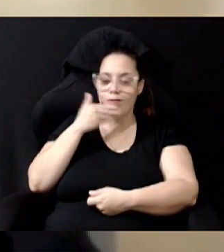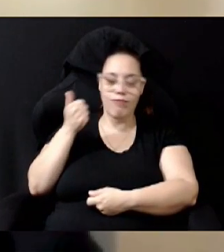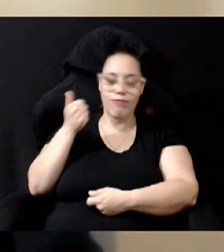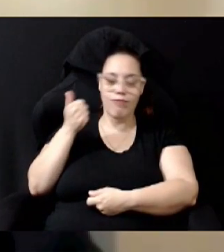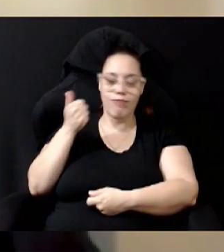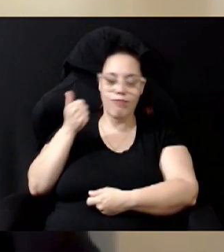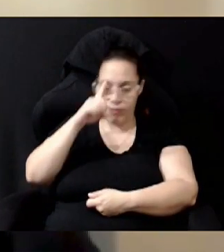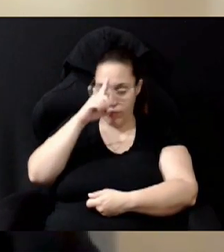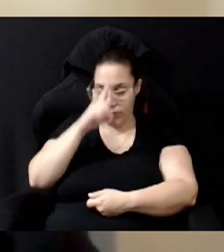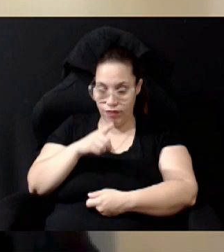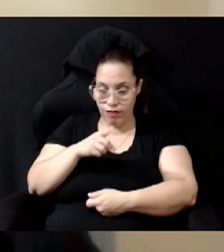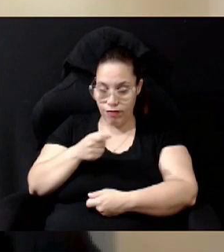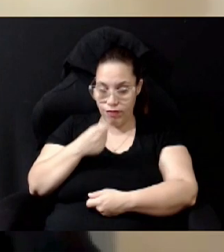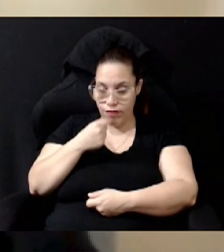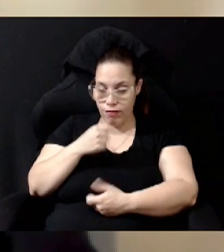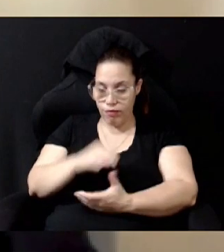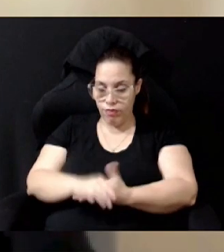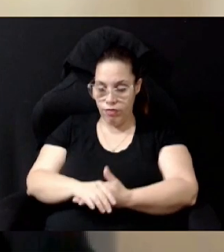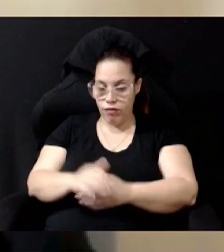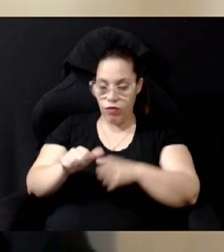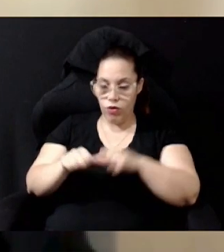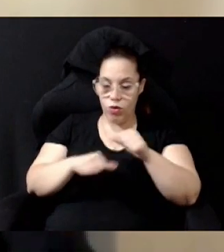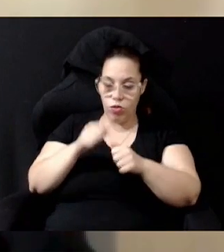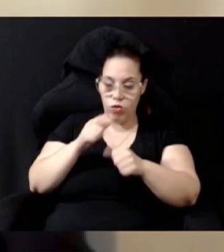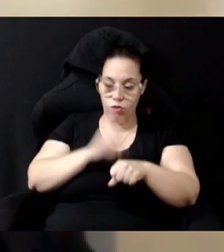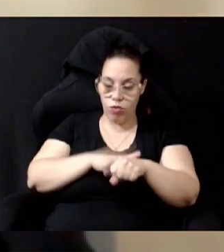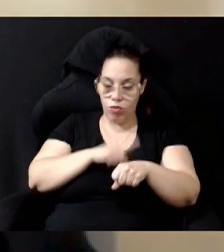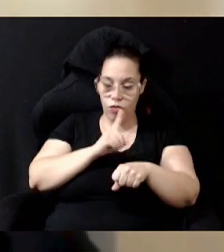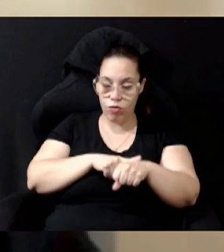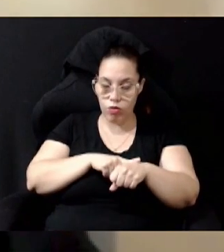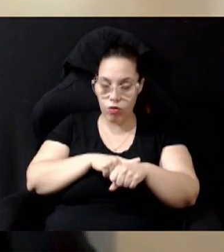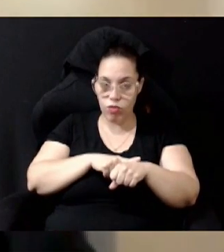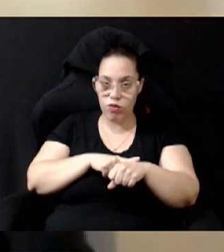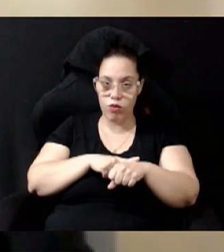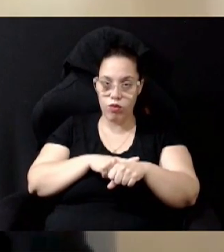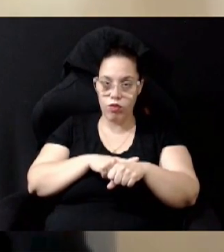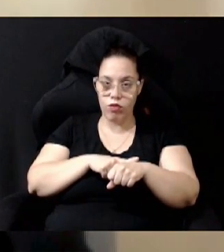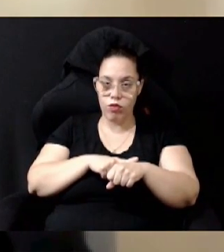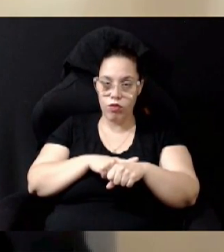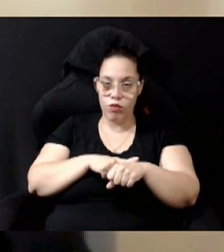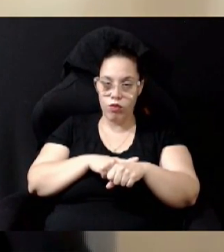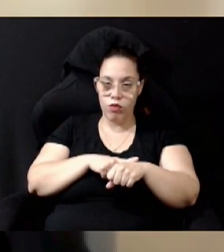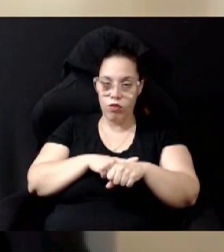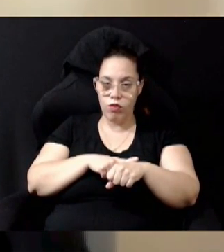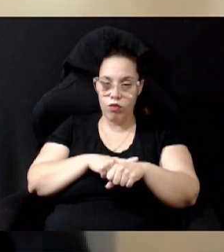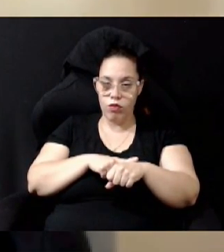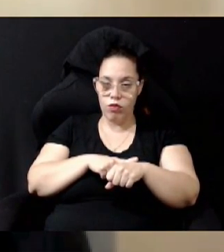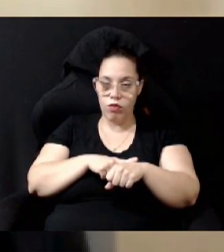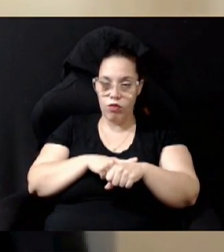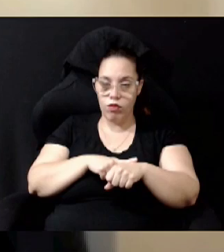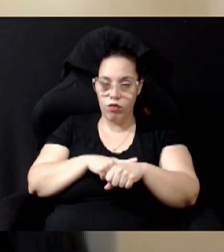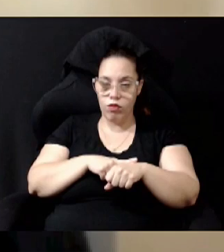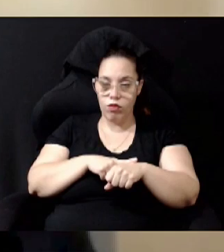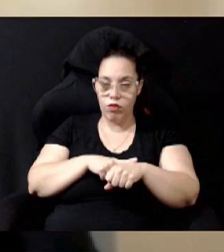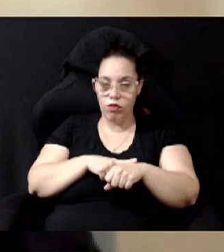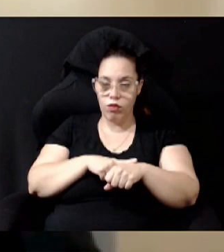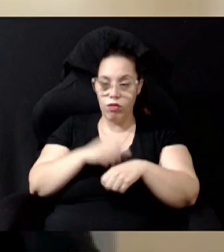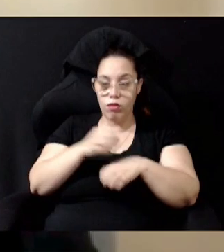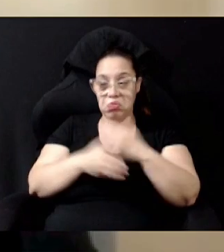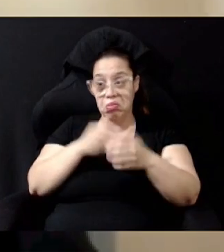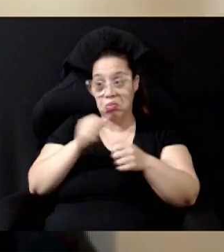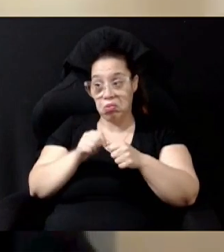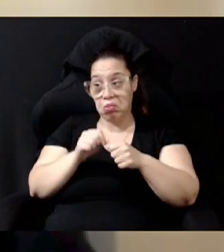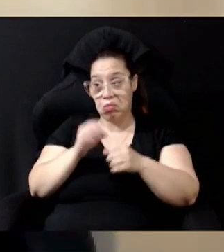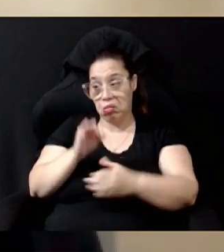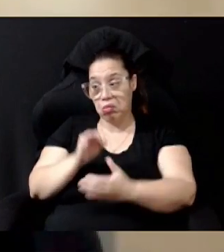medicamentos mudando os horários em que esses medicamentos são tomados. Então, tem algumas condutas que podem ser feitas